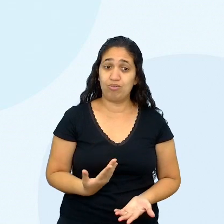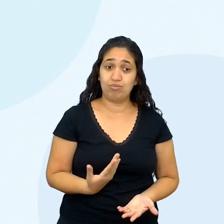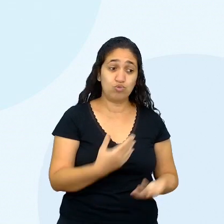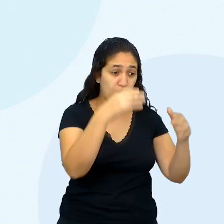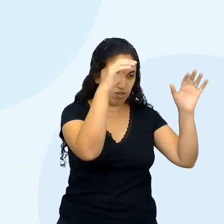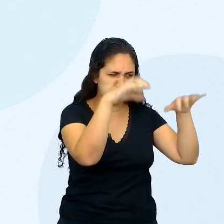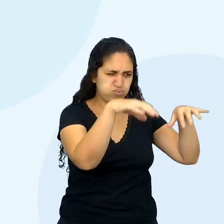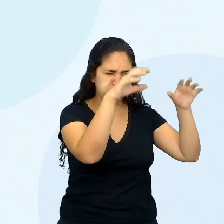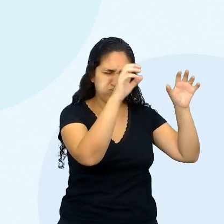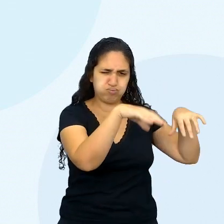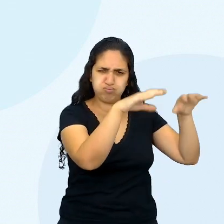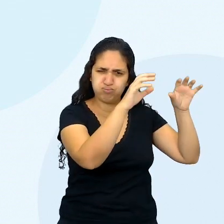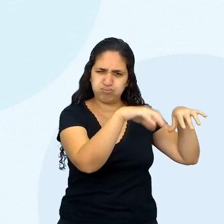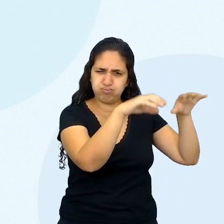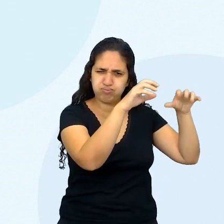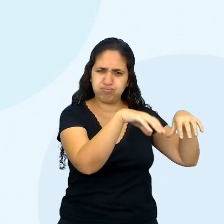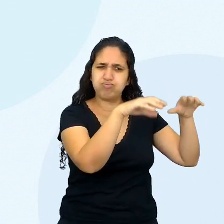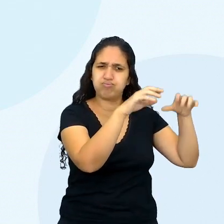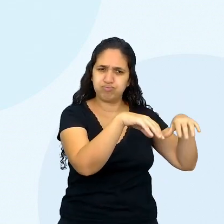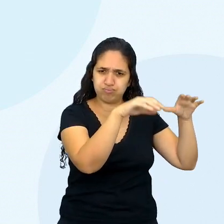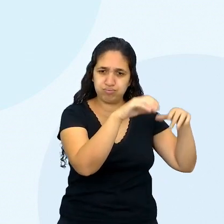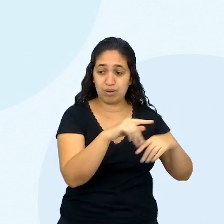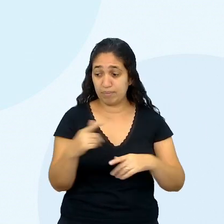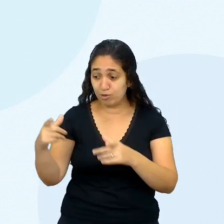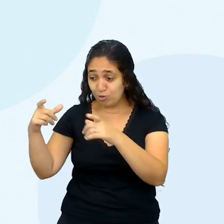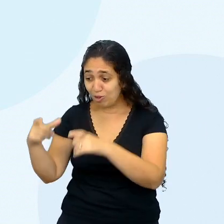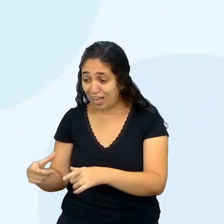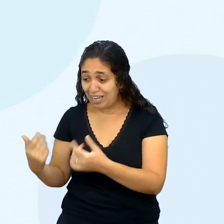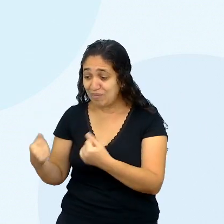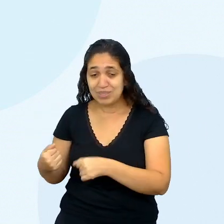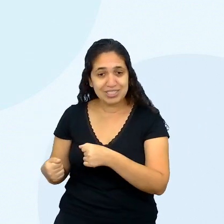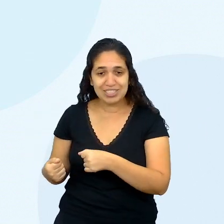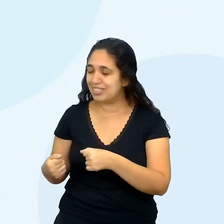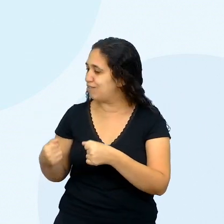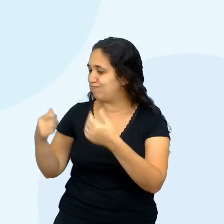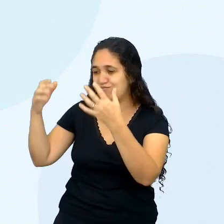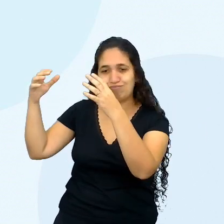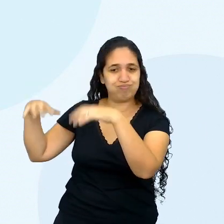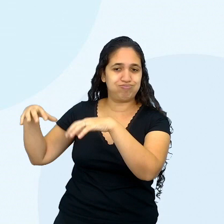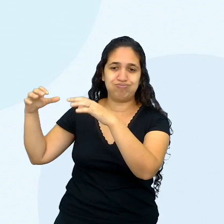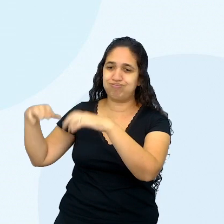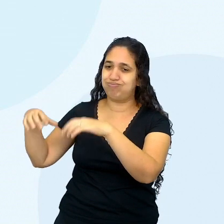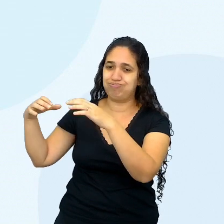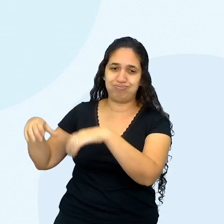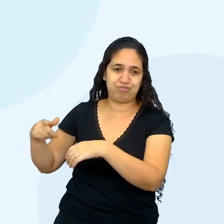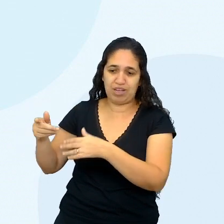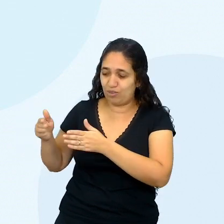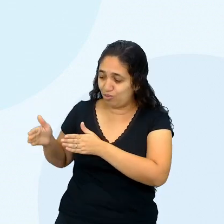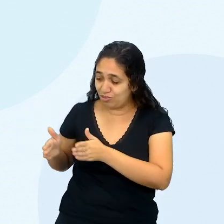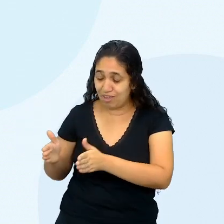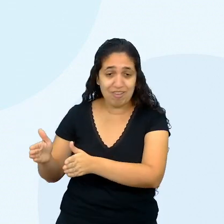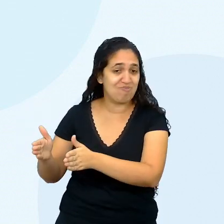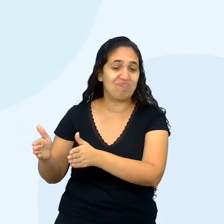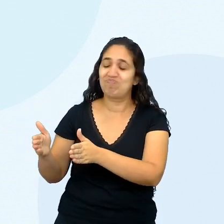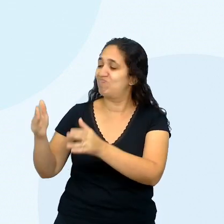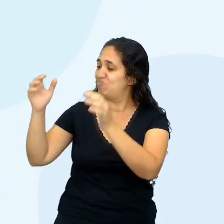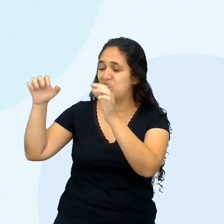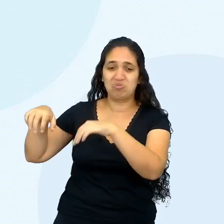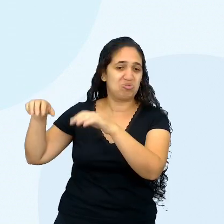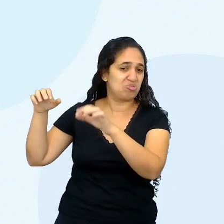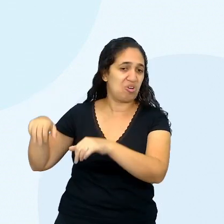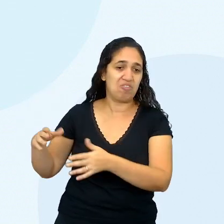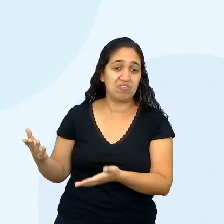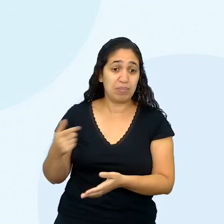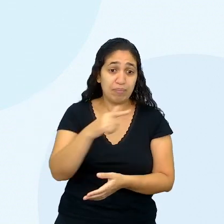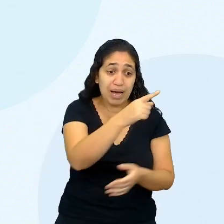nas cidades, né? Não chove onde tem que chover, que é nas cabeceiras dos rios e também nos reservatórios, claro, né?